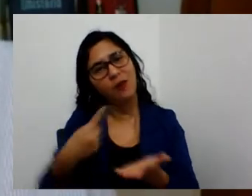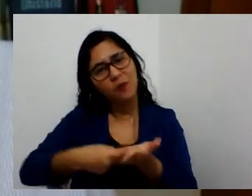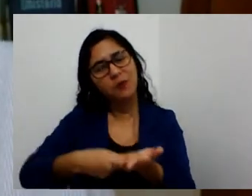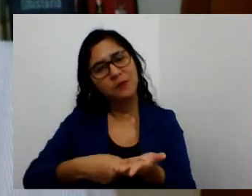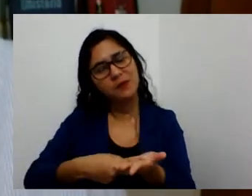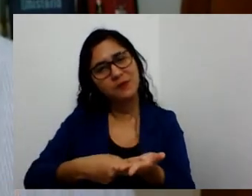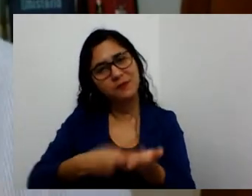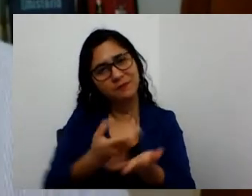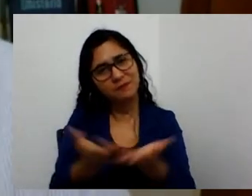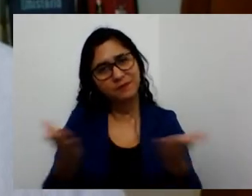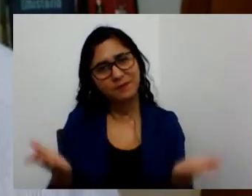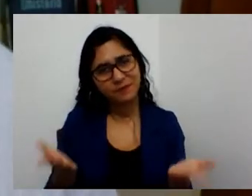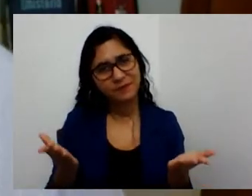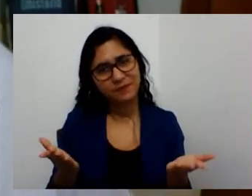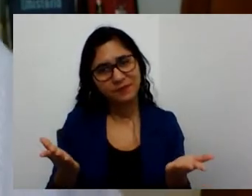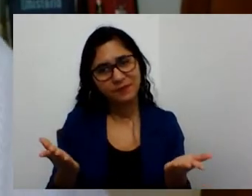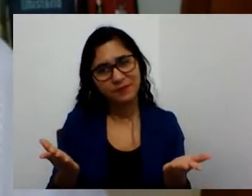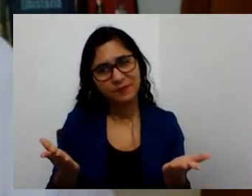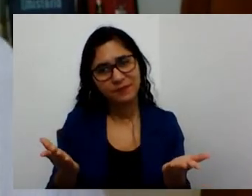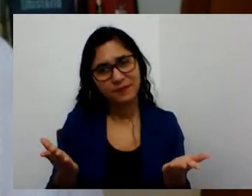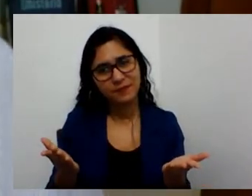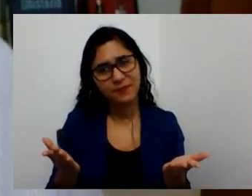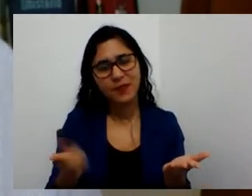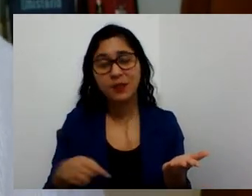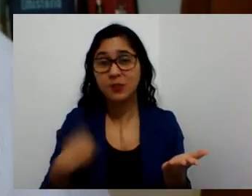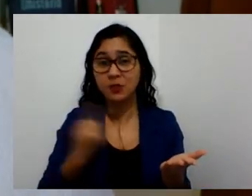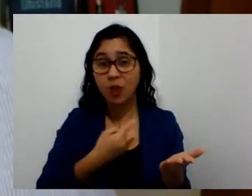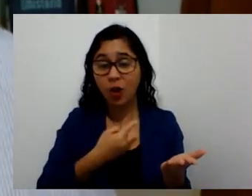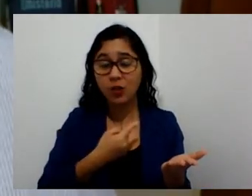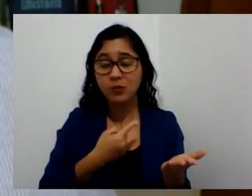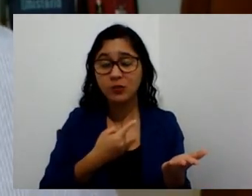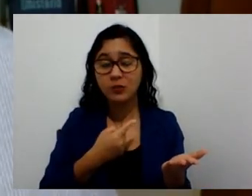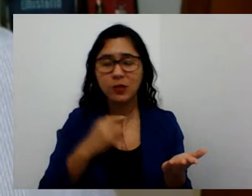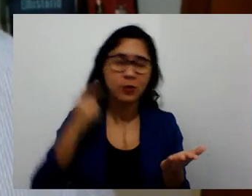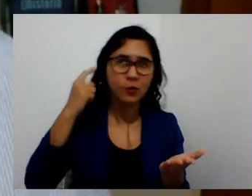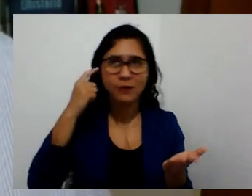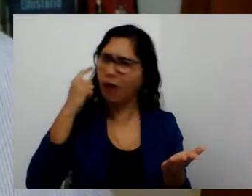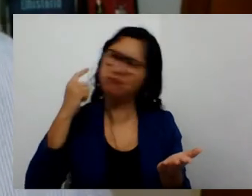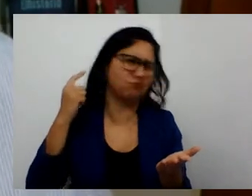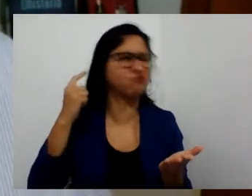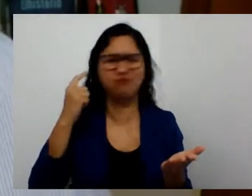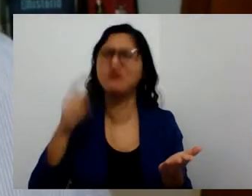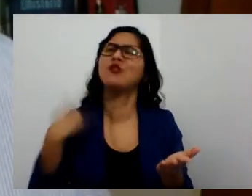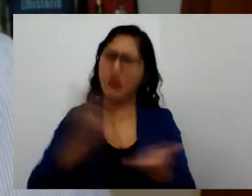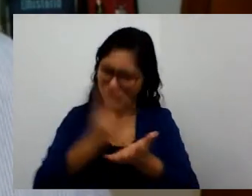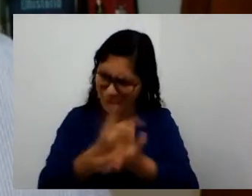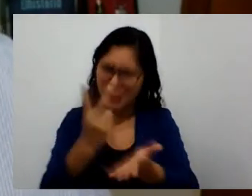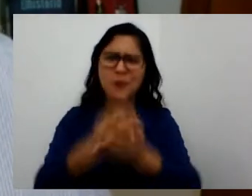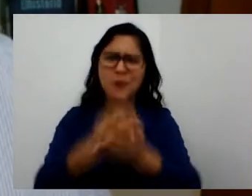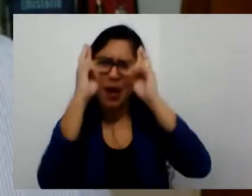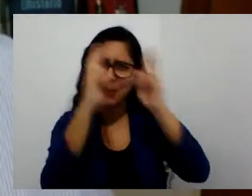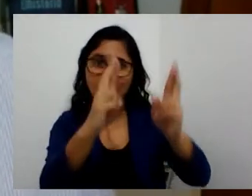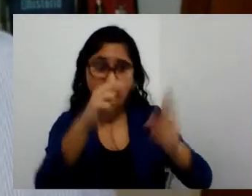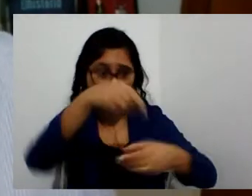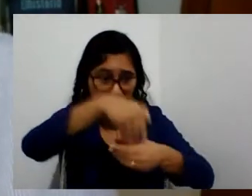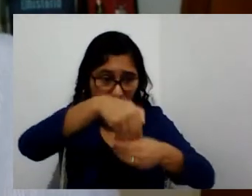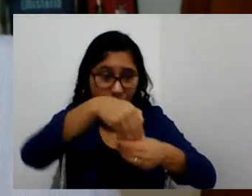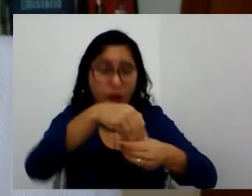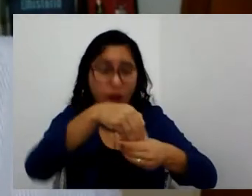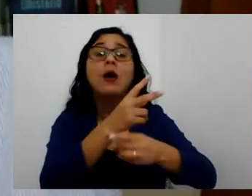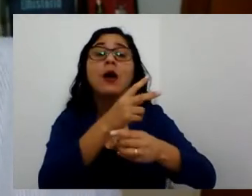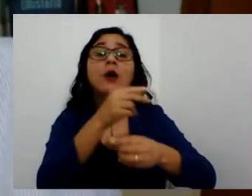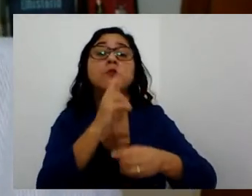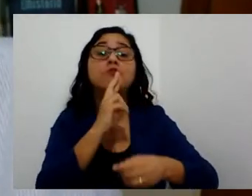com vocês, que a gente, sem dúvida nenhuma, vai respeitar o resultado dessa eleição.